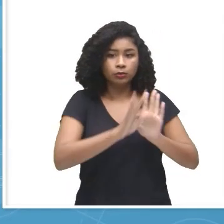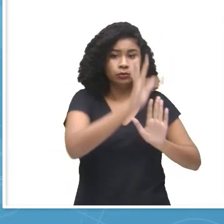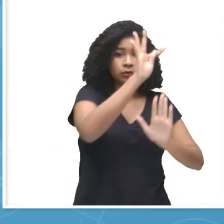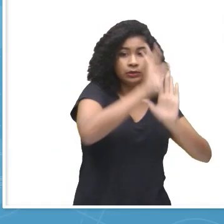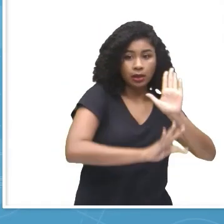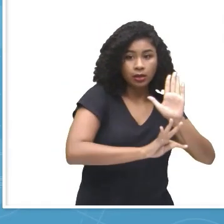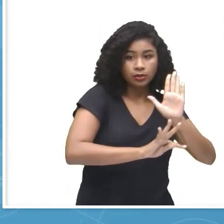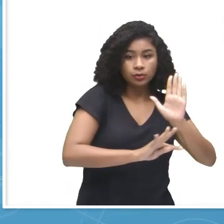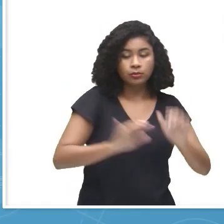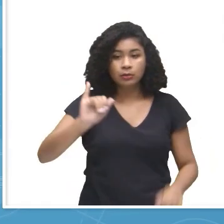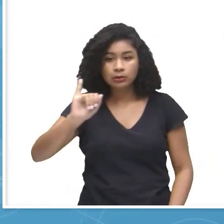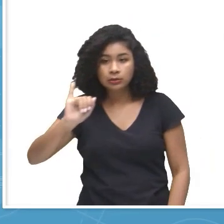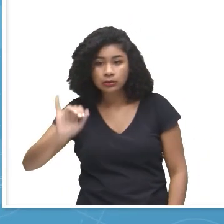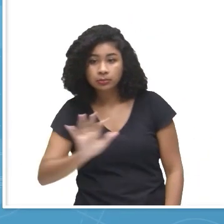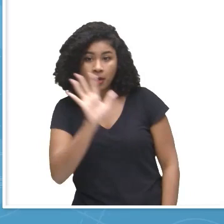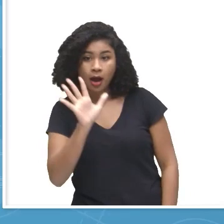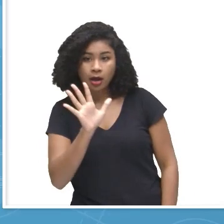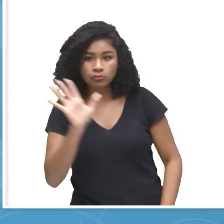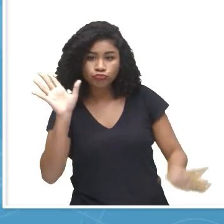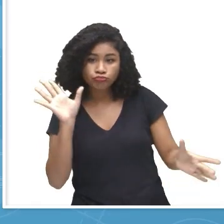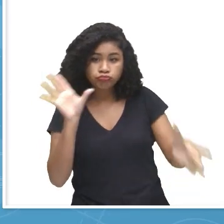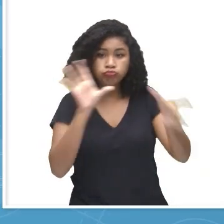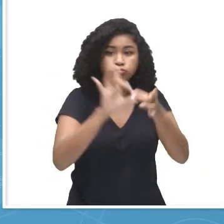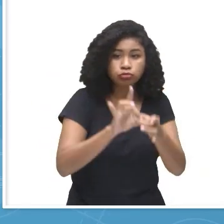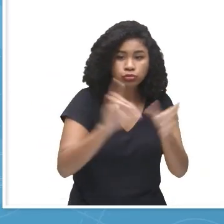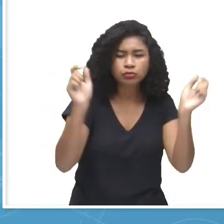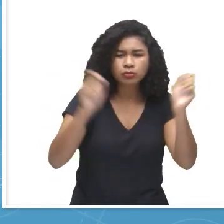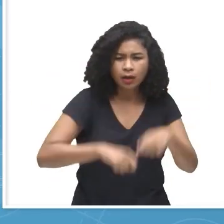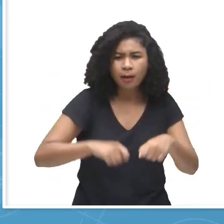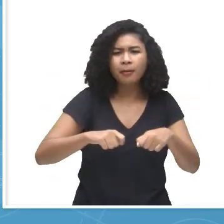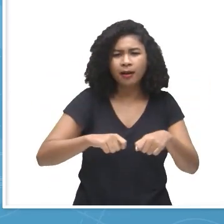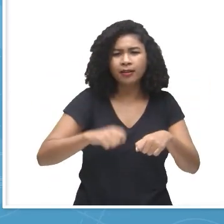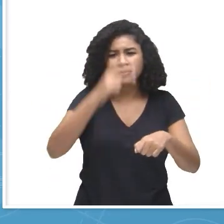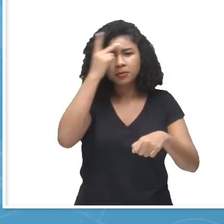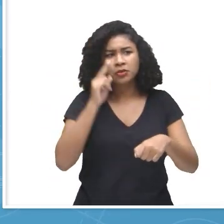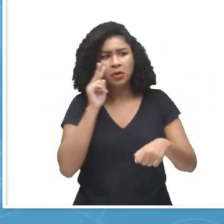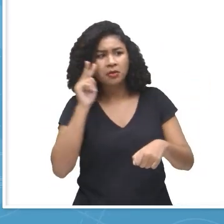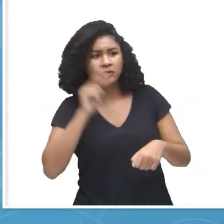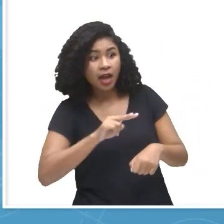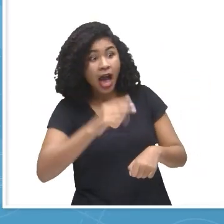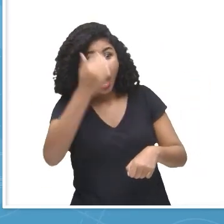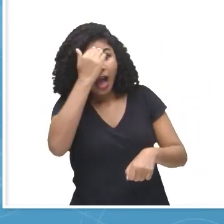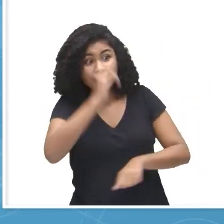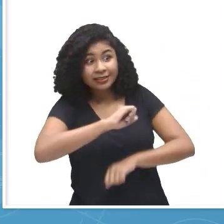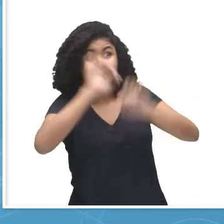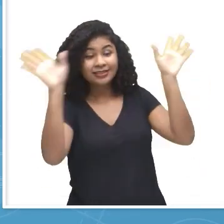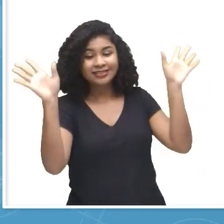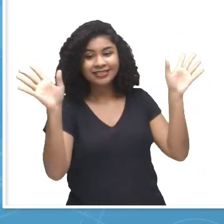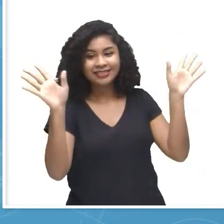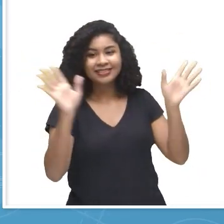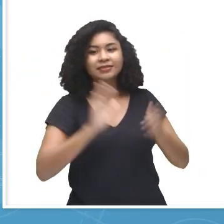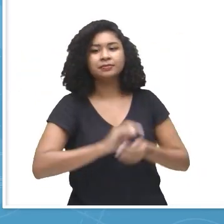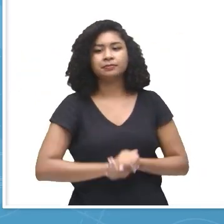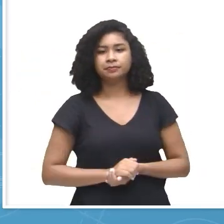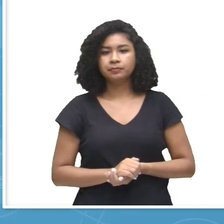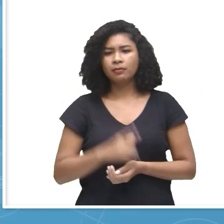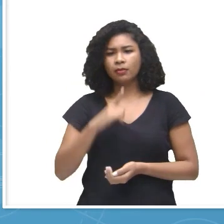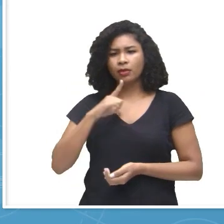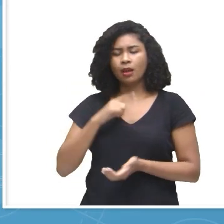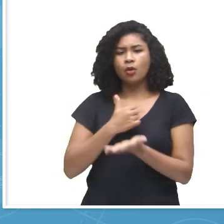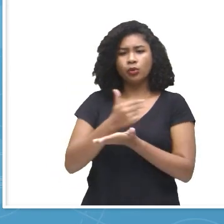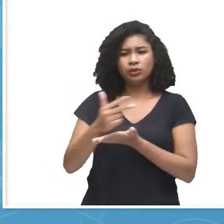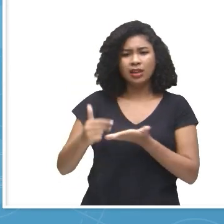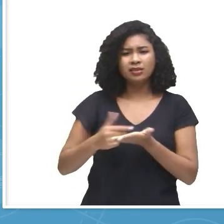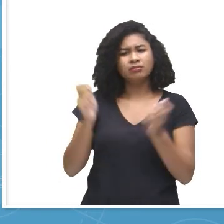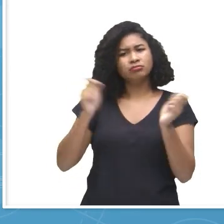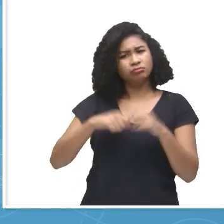à proposta que aquela propaganda tinha. Então, o desenho ele vem complementar, né, a proposta